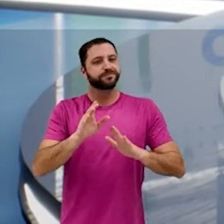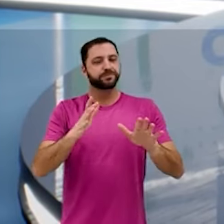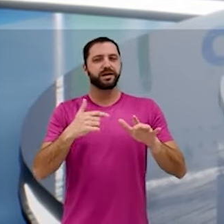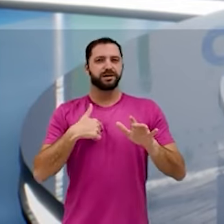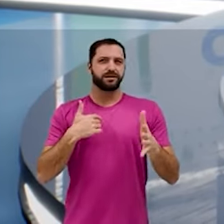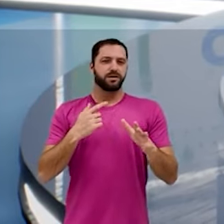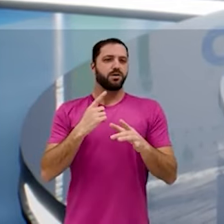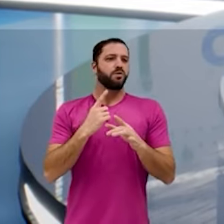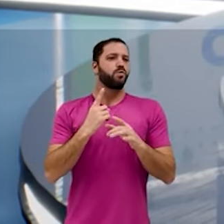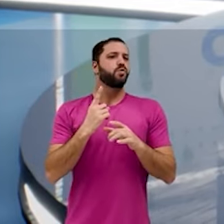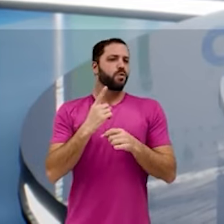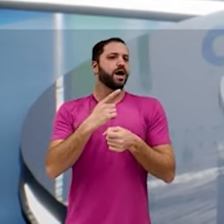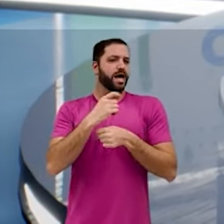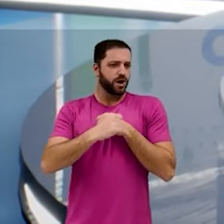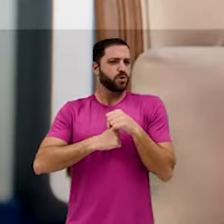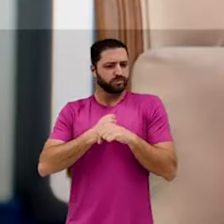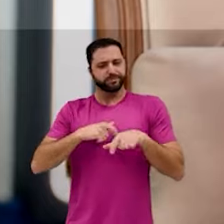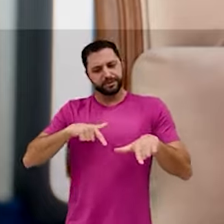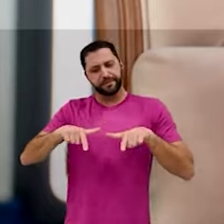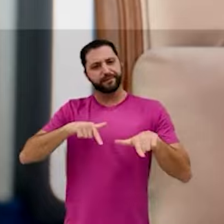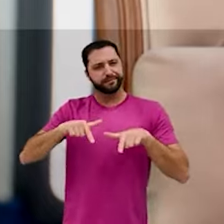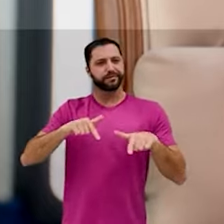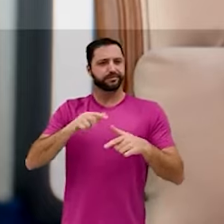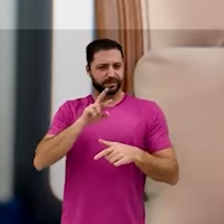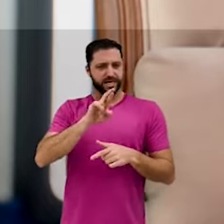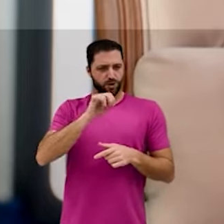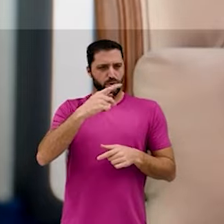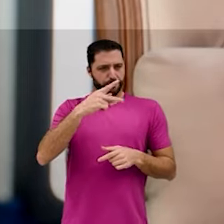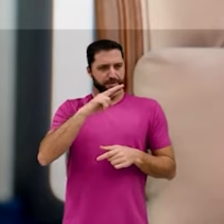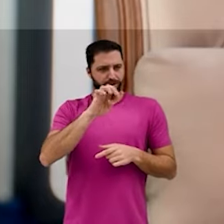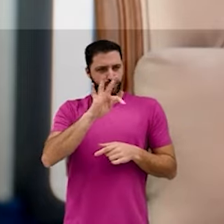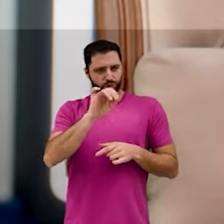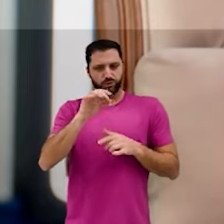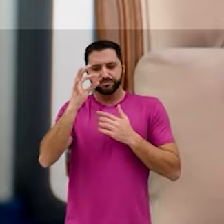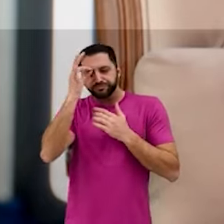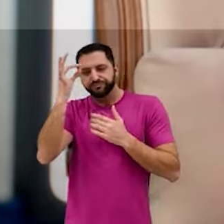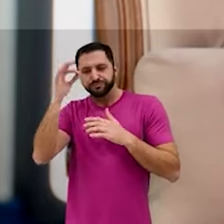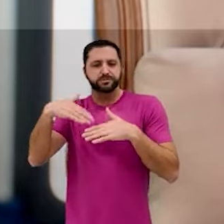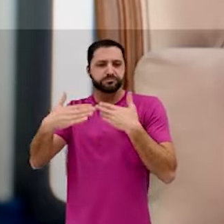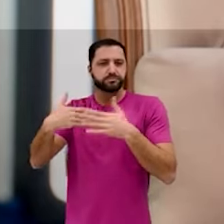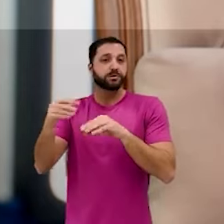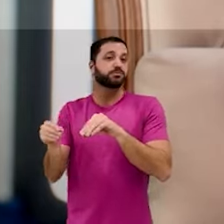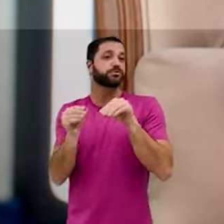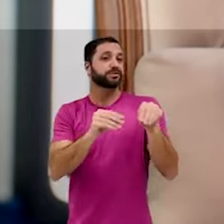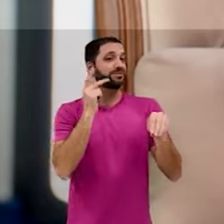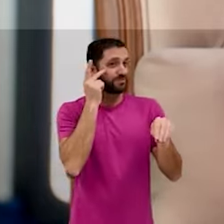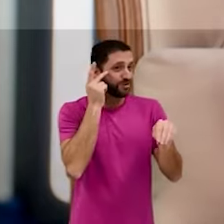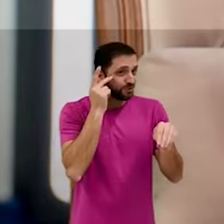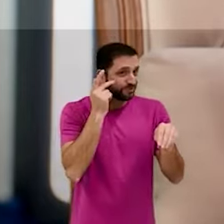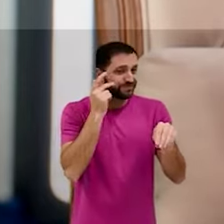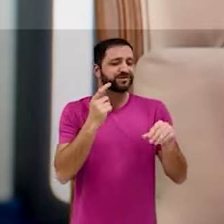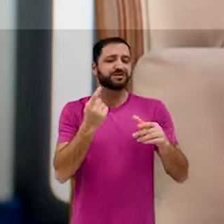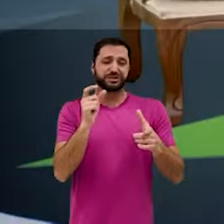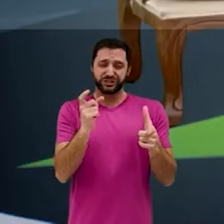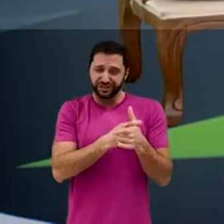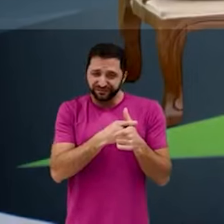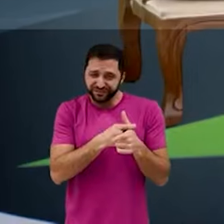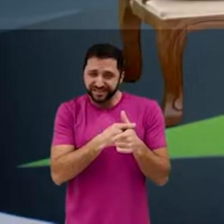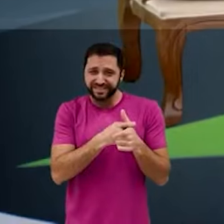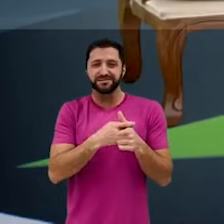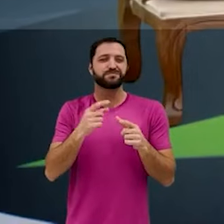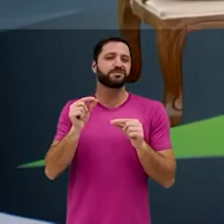aqui. Então, depois de um ano trabalhando lá em Rio Preto, que eu comecei lá fazendo sobrancelha, eu voltei a morar em São Paulo, aí